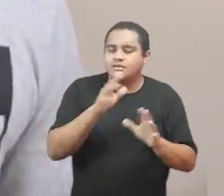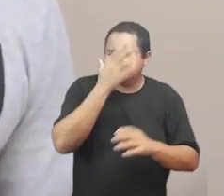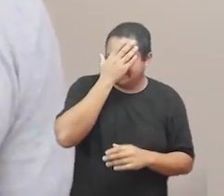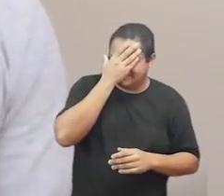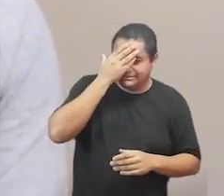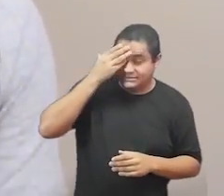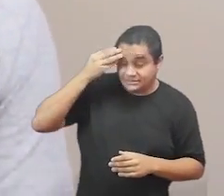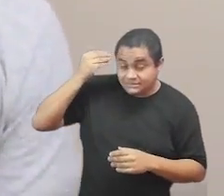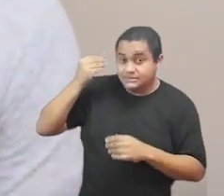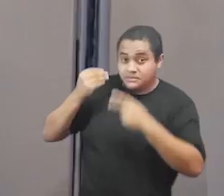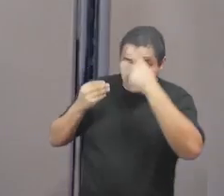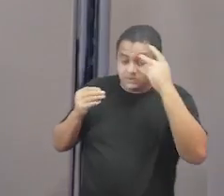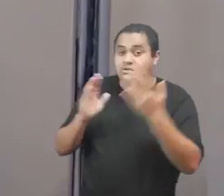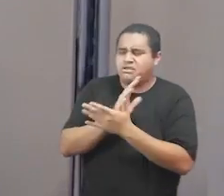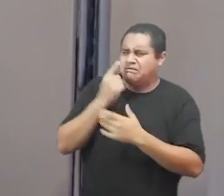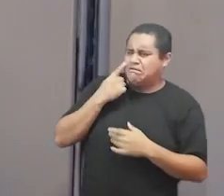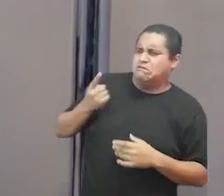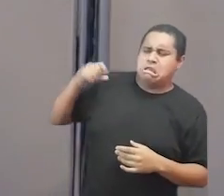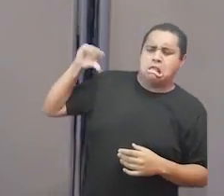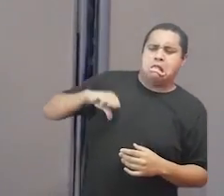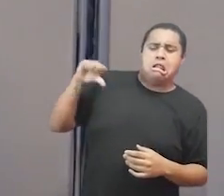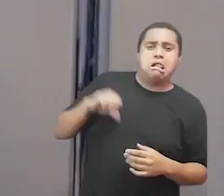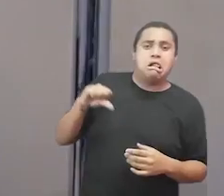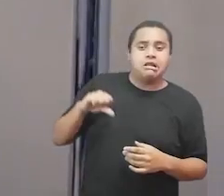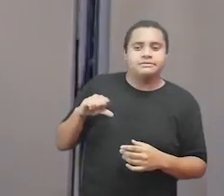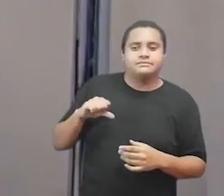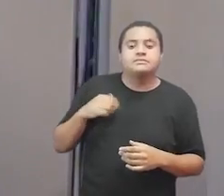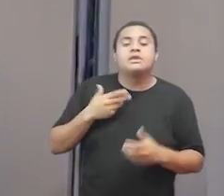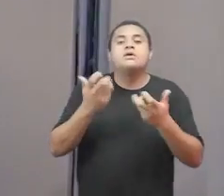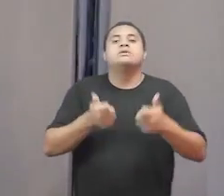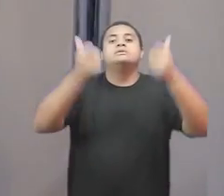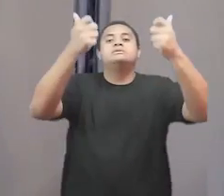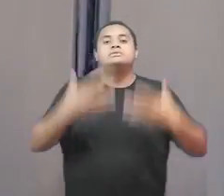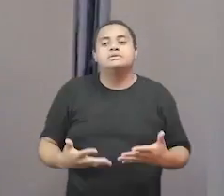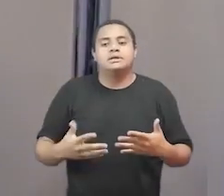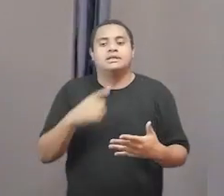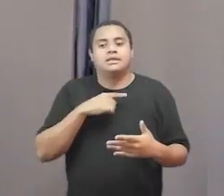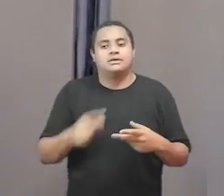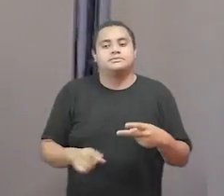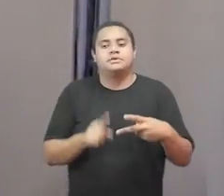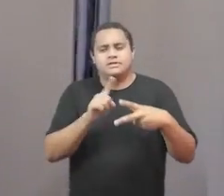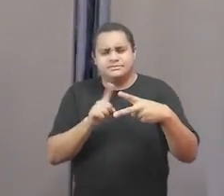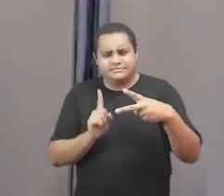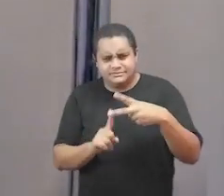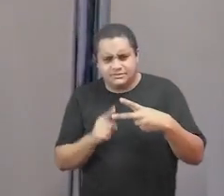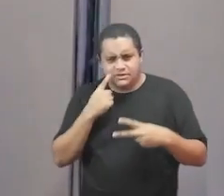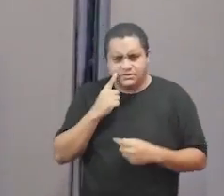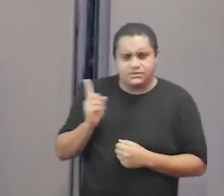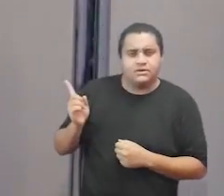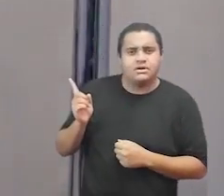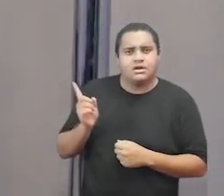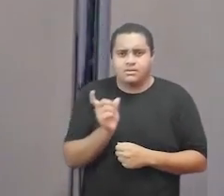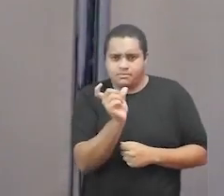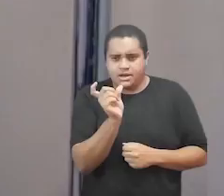esquecer sofre um preconceito. Impressionante. E eu queria explicar esses dois tipos de preconceitos. Esse preconceito